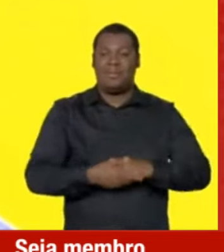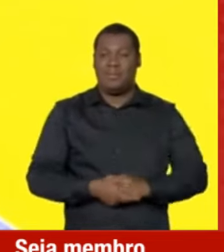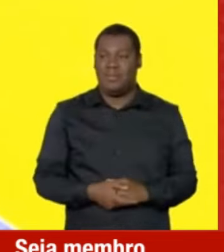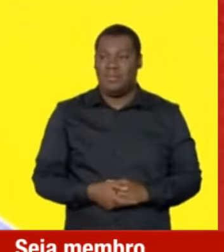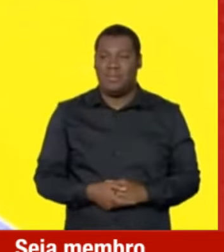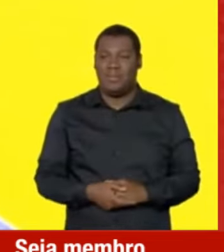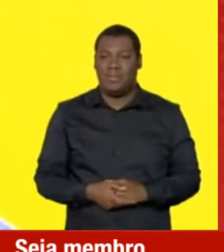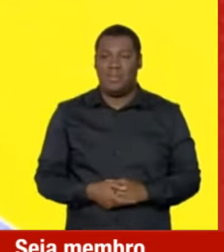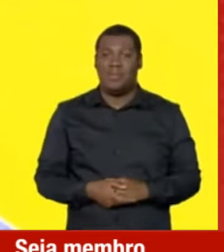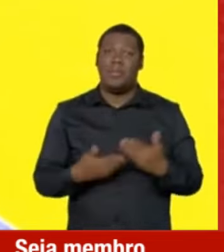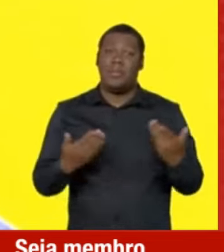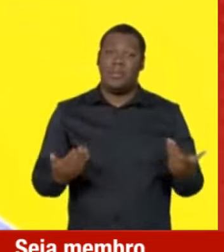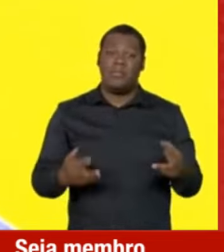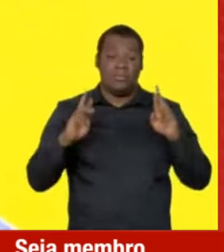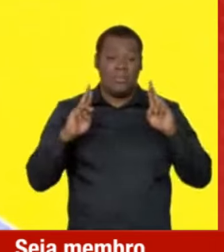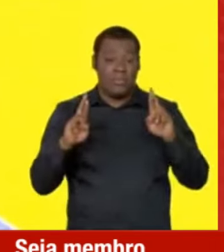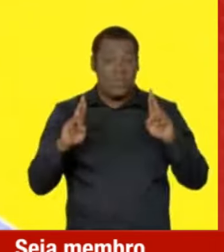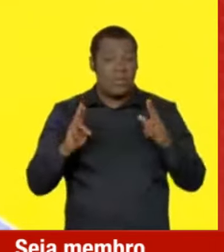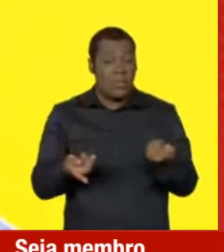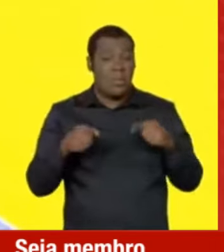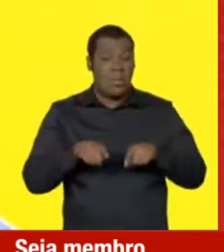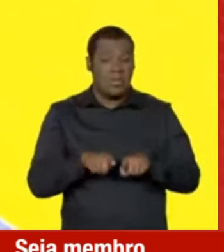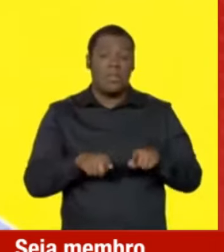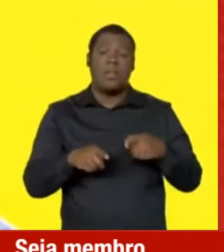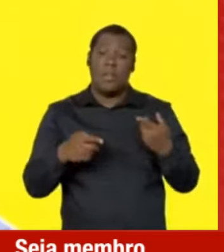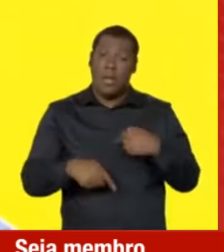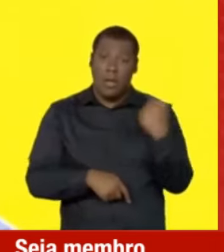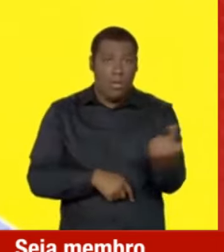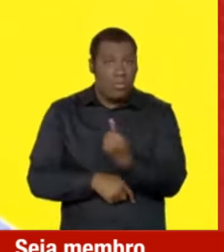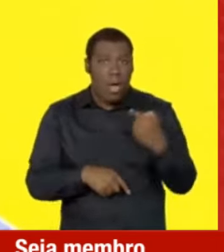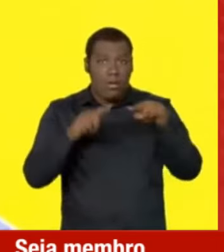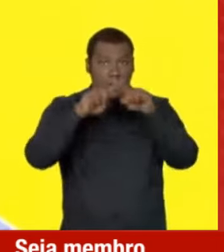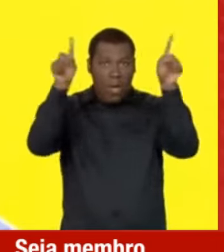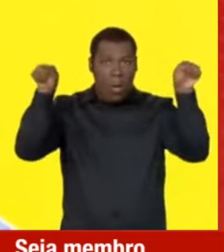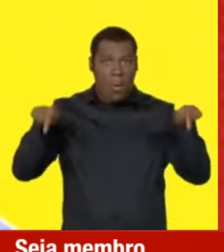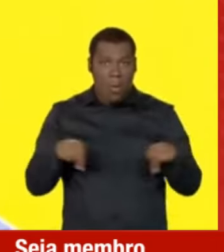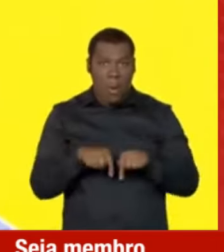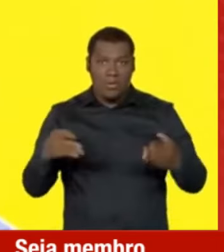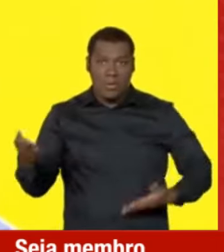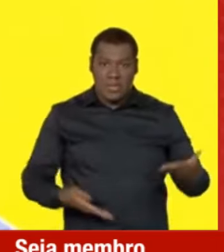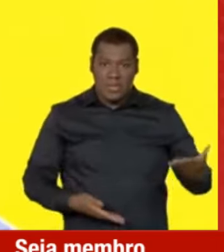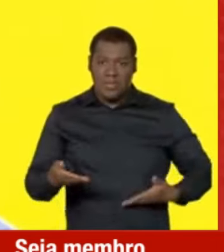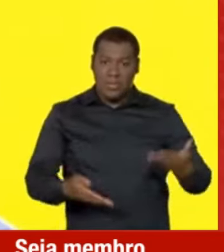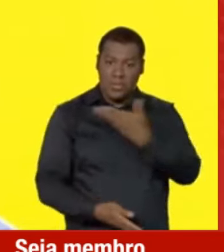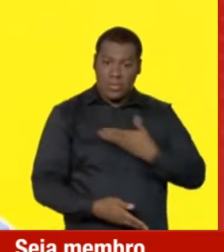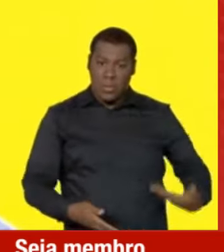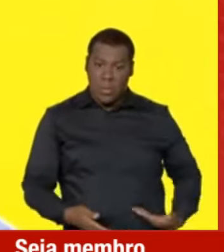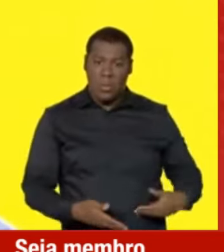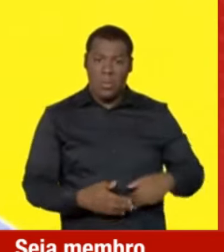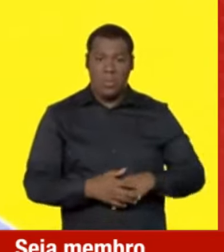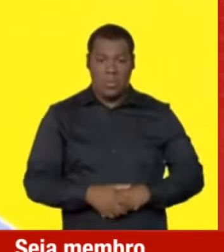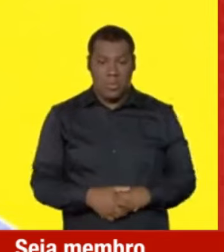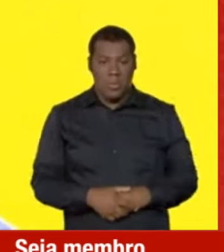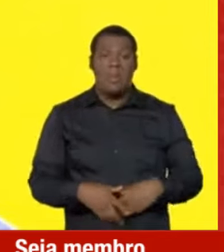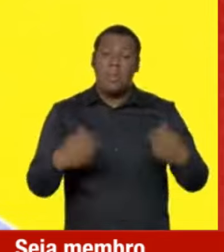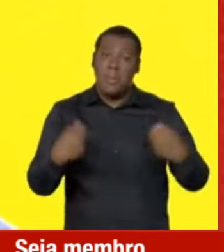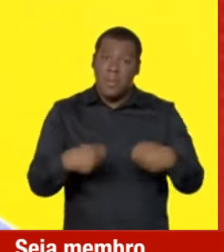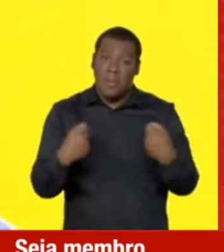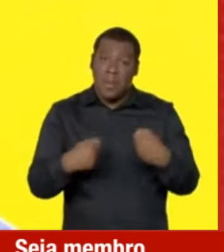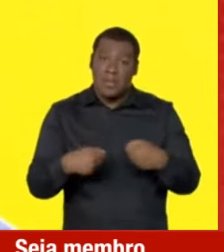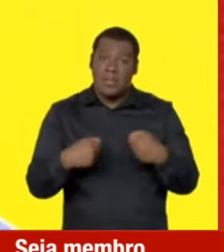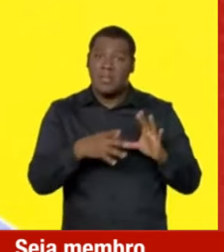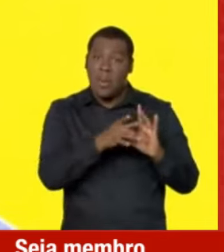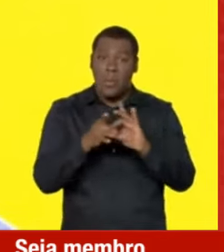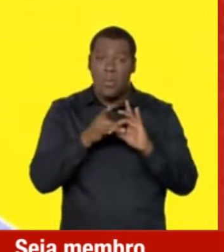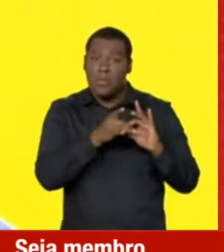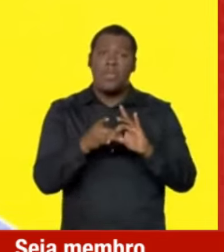esse tipo de parceria, nós somos todos servidores públicos, nós precisamos estar cada vez mais integrados para produzir os